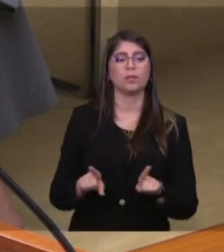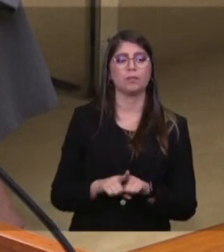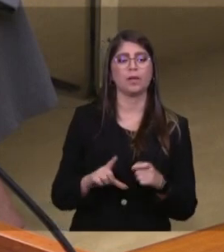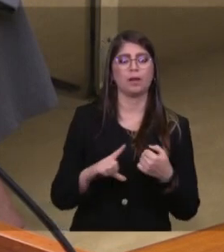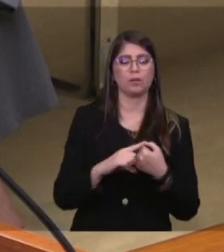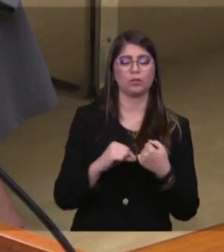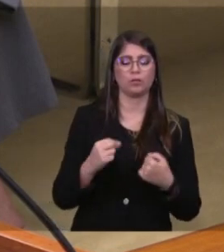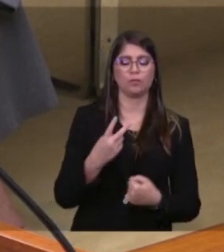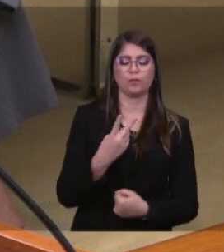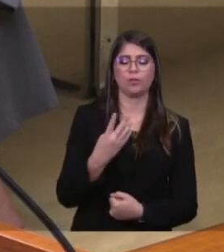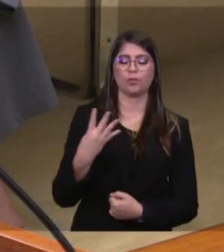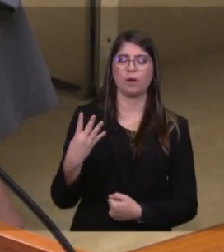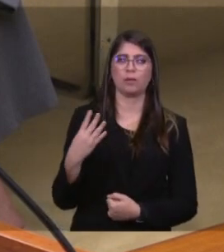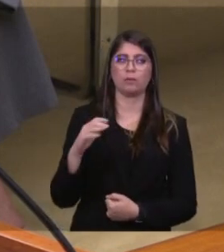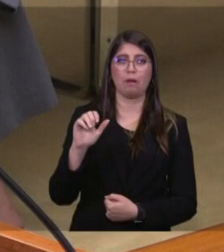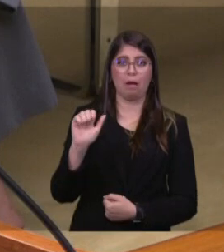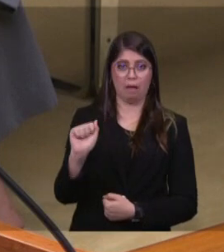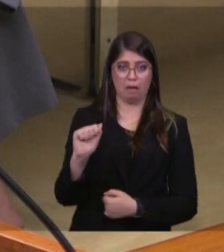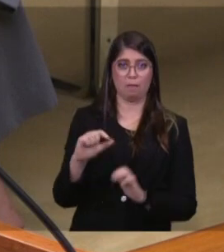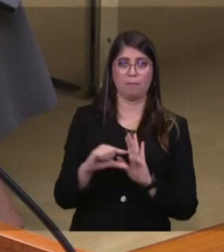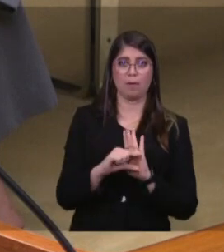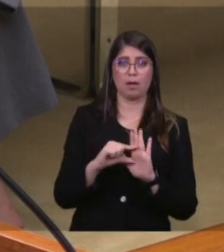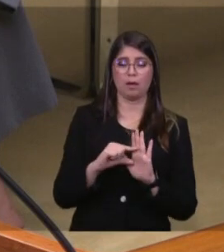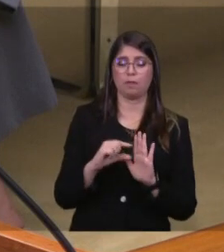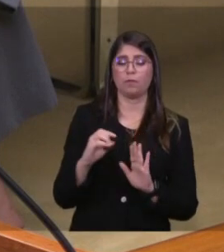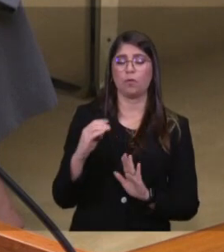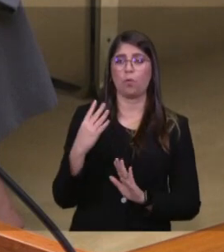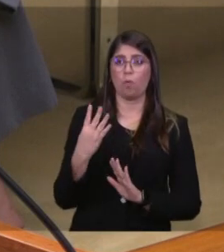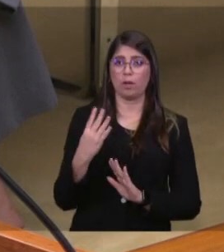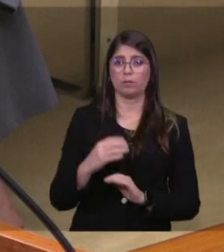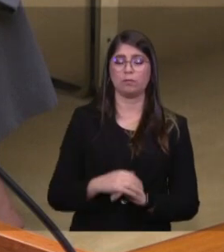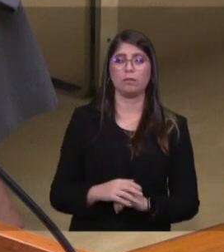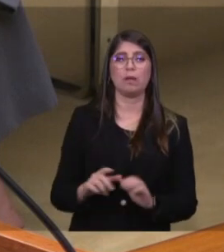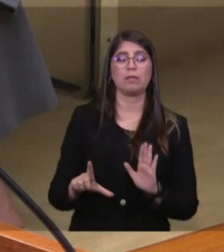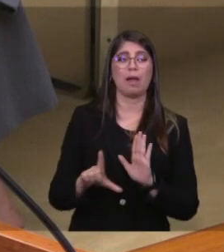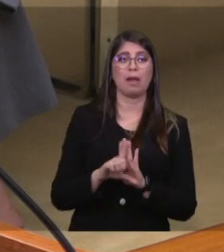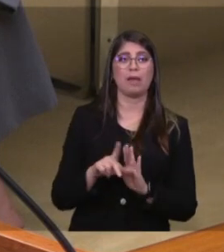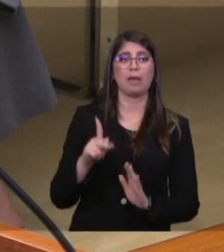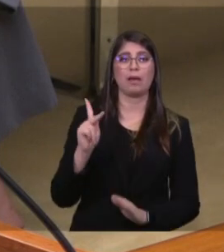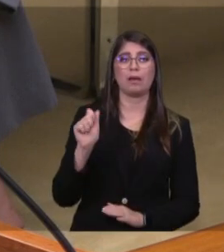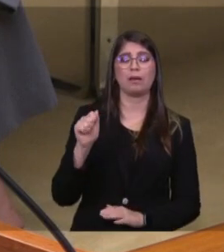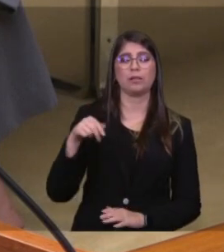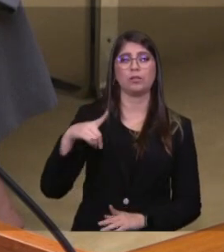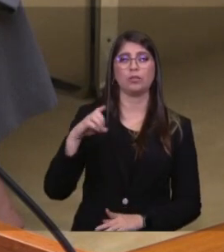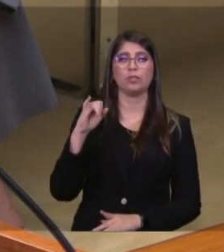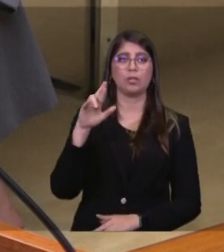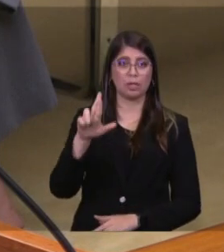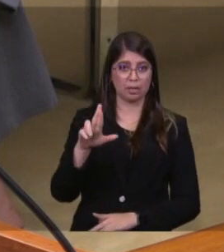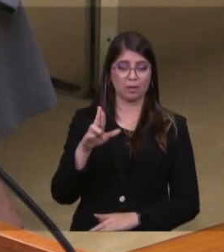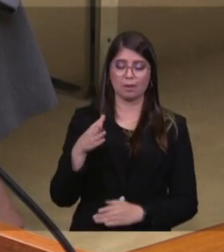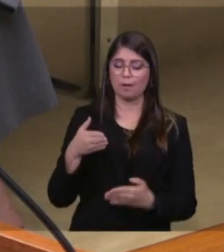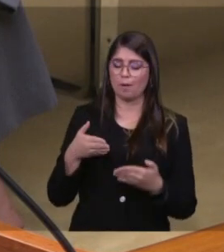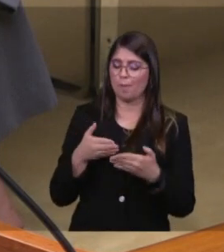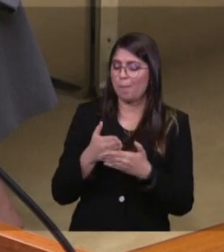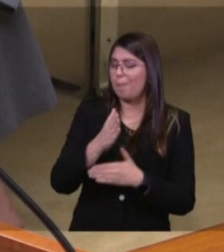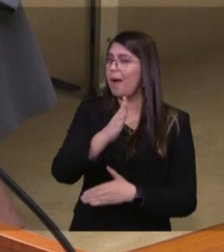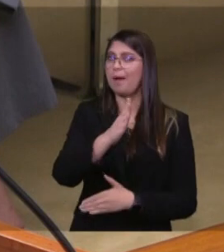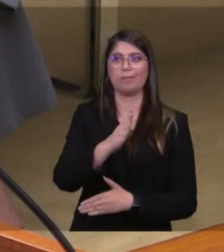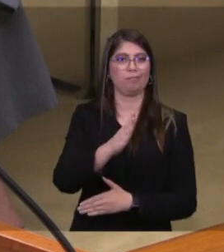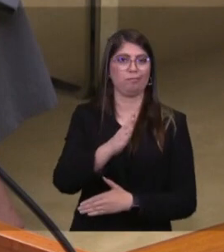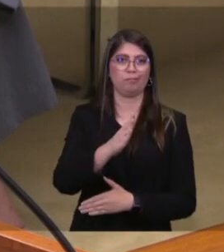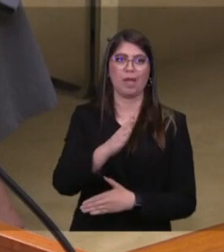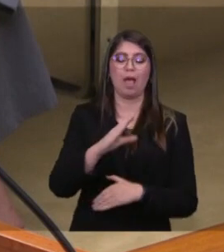24A, parágrafo 4º, da Lei Candir, instituído pela Lei Complementar 190, ultrapassou o limite do